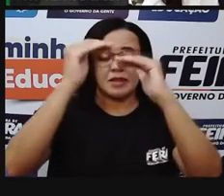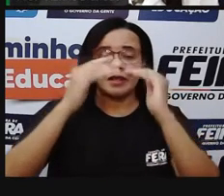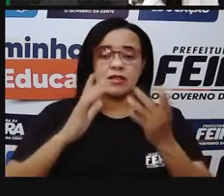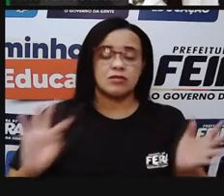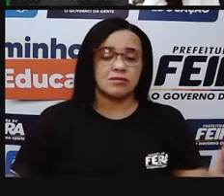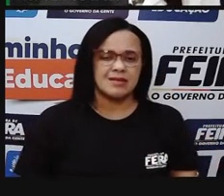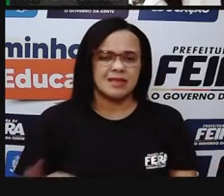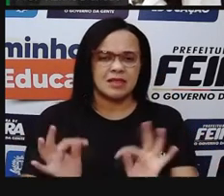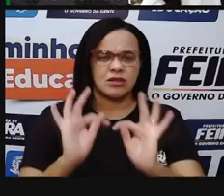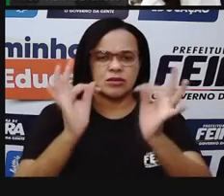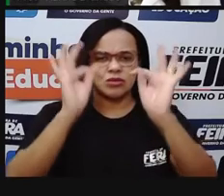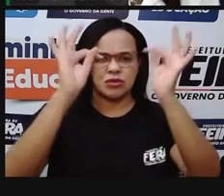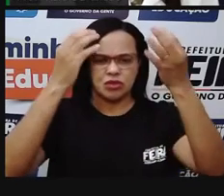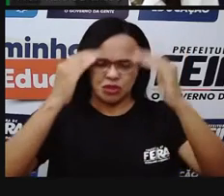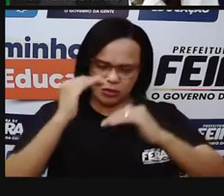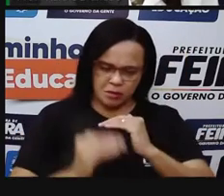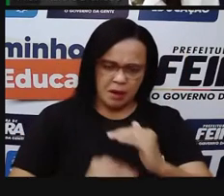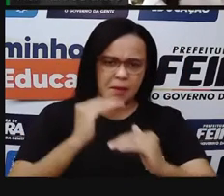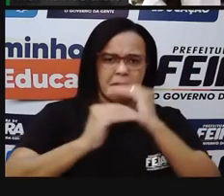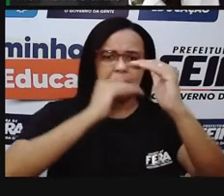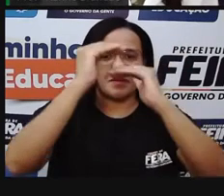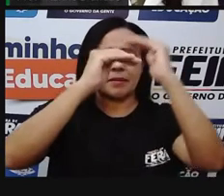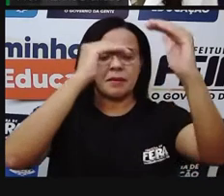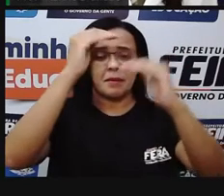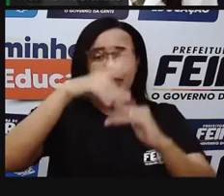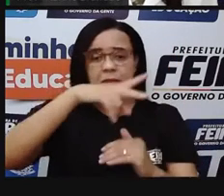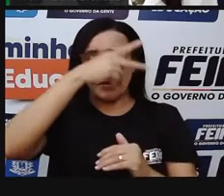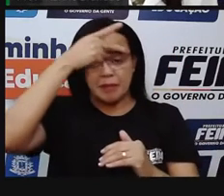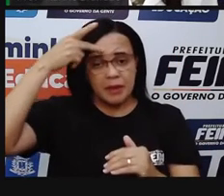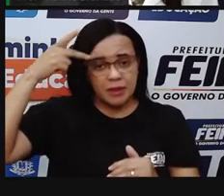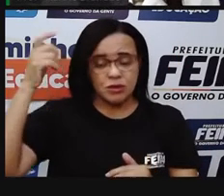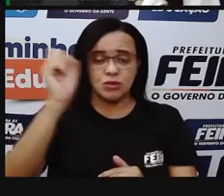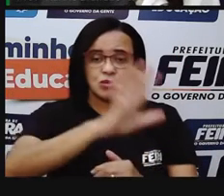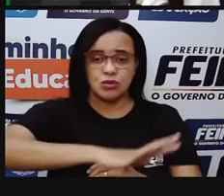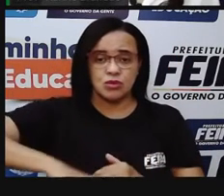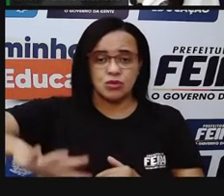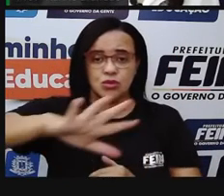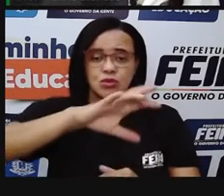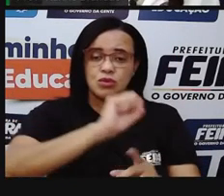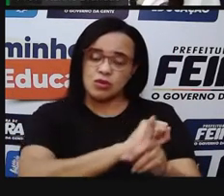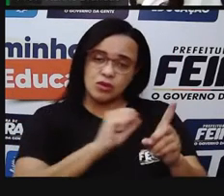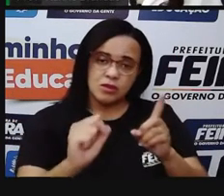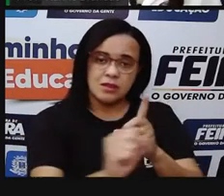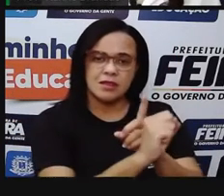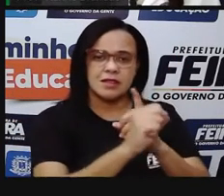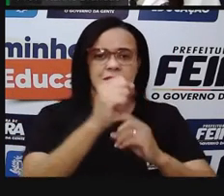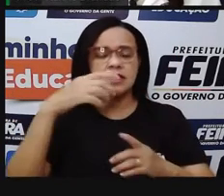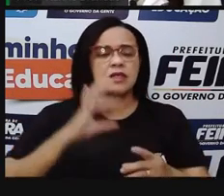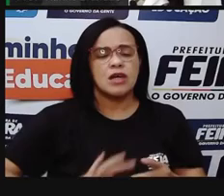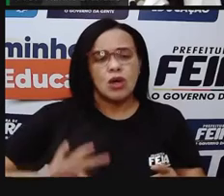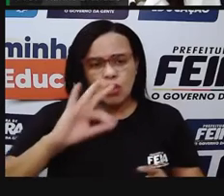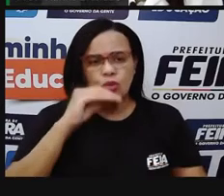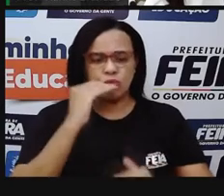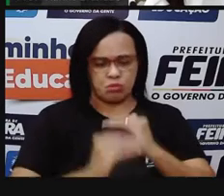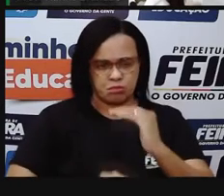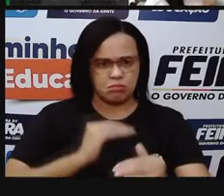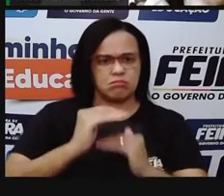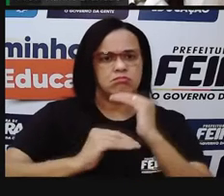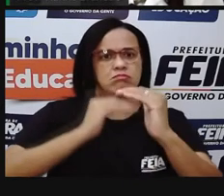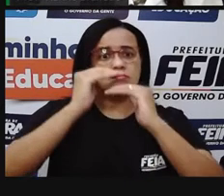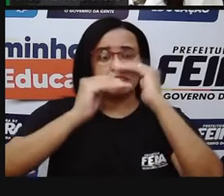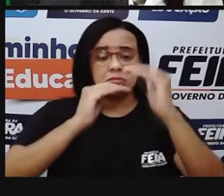nossa desenvolvimento das nossas civilizações, da nossa sociedade, será que a gente continua